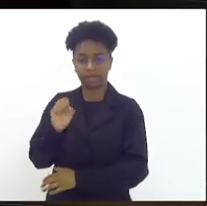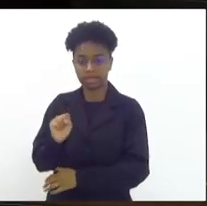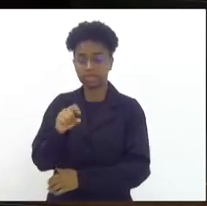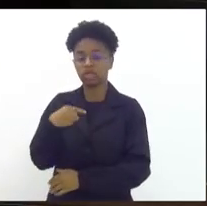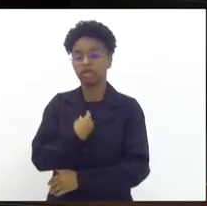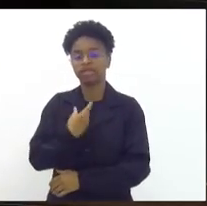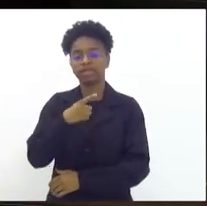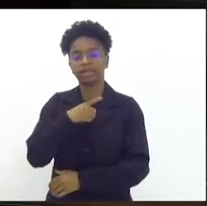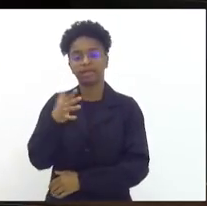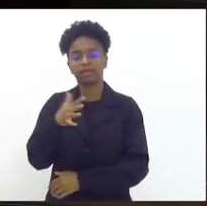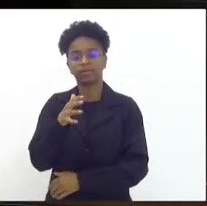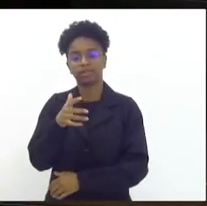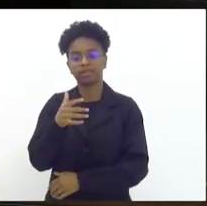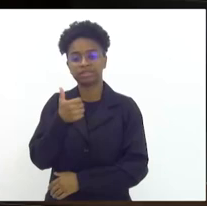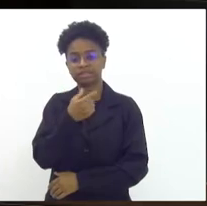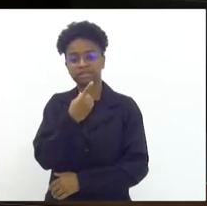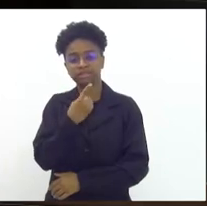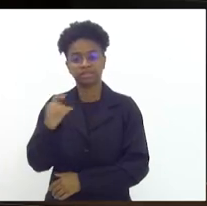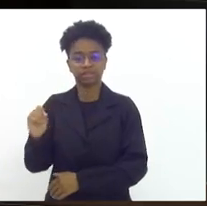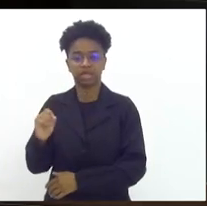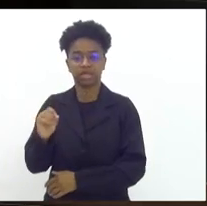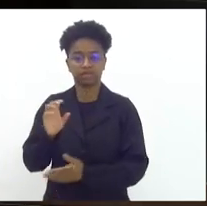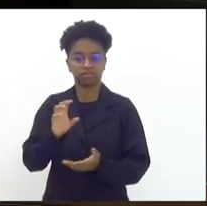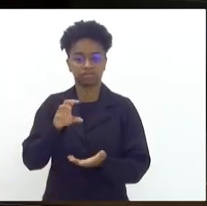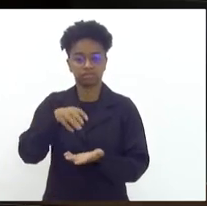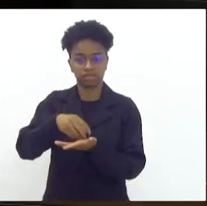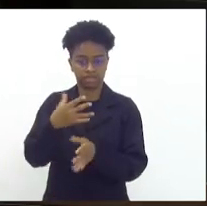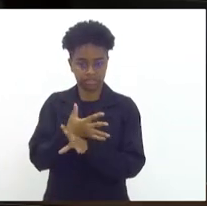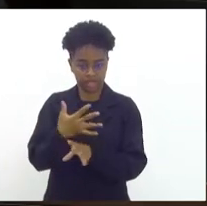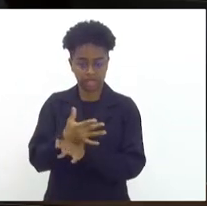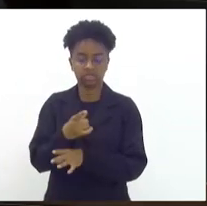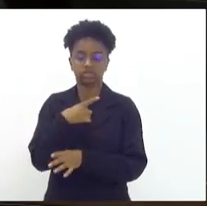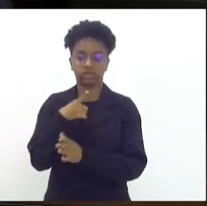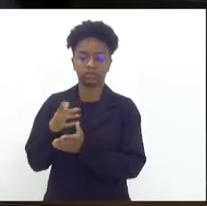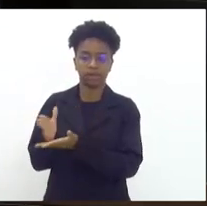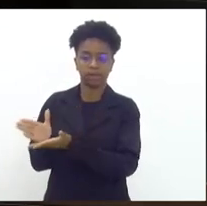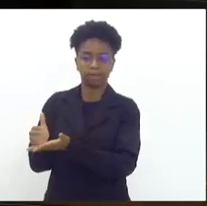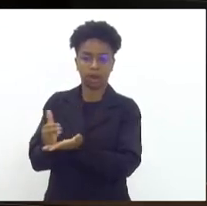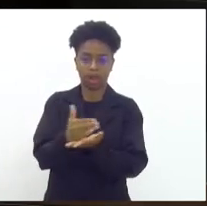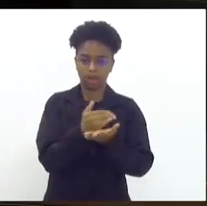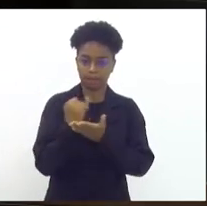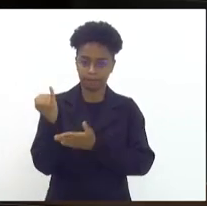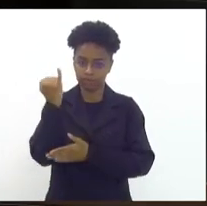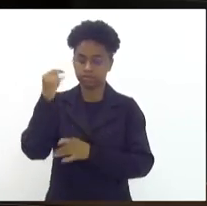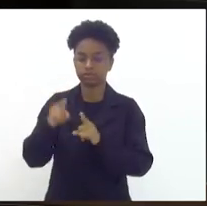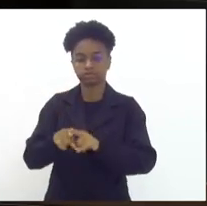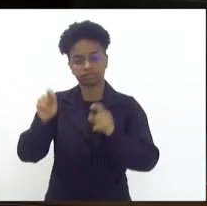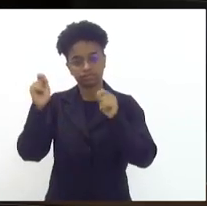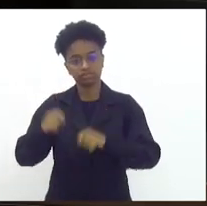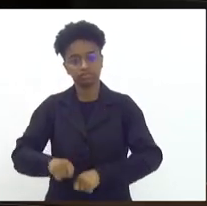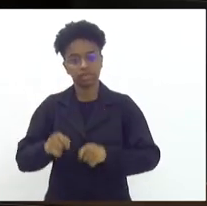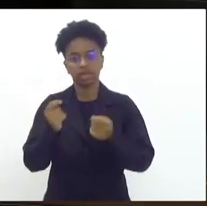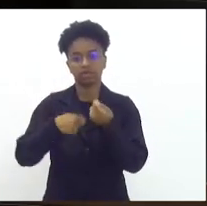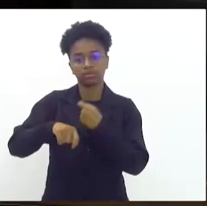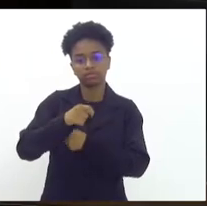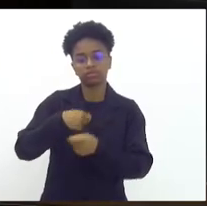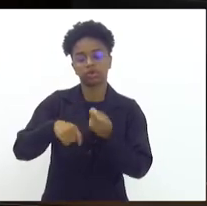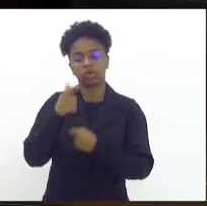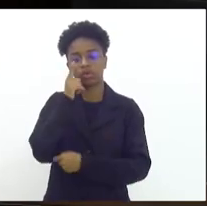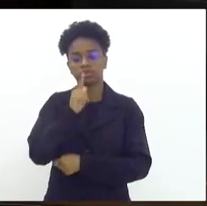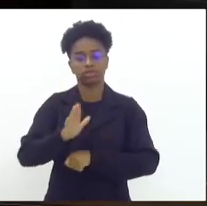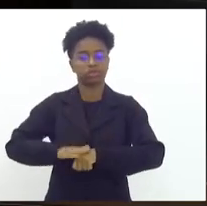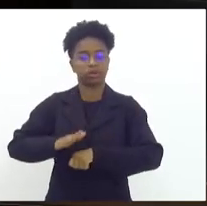sem municípios que tem máquina arrecada arrecadatória relevante e que tem condições de coordenar o